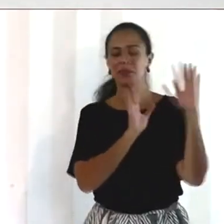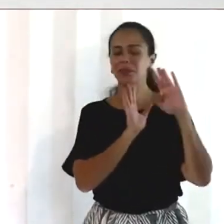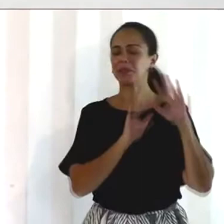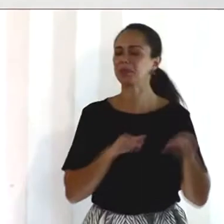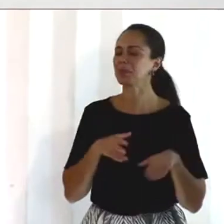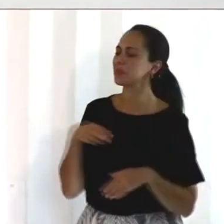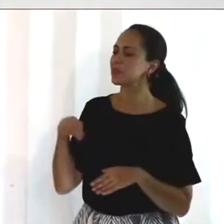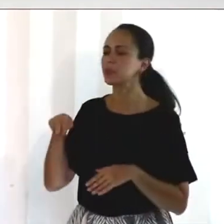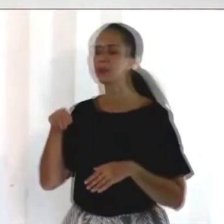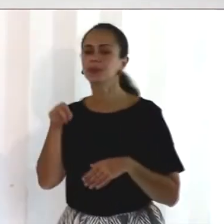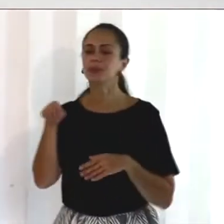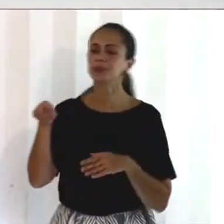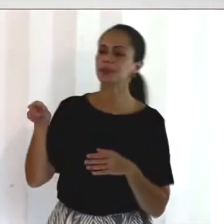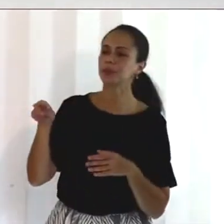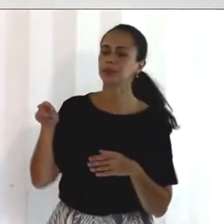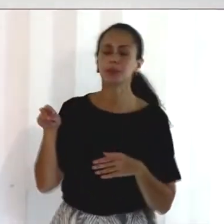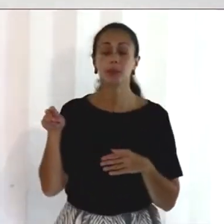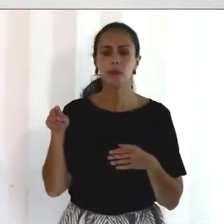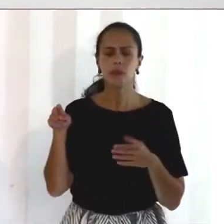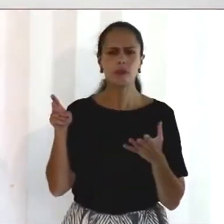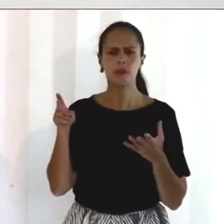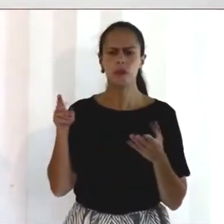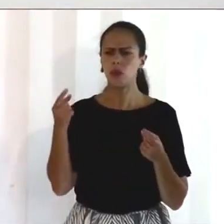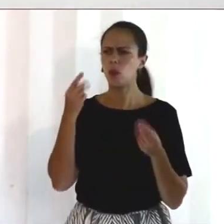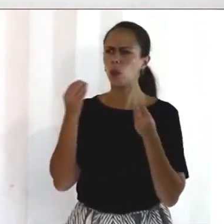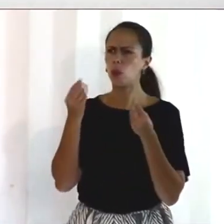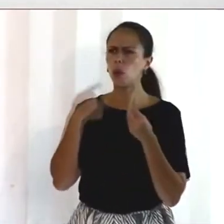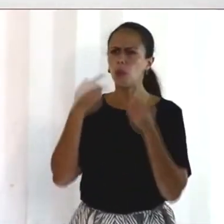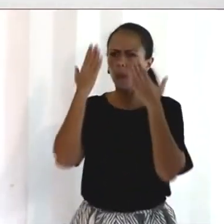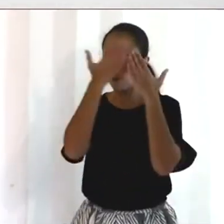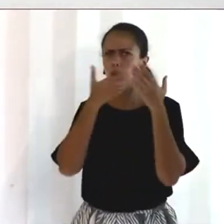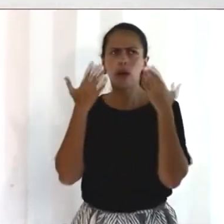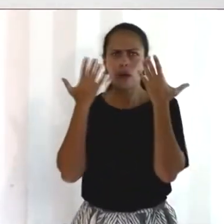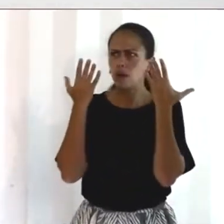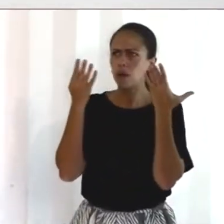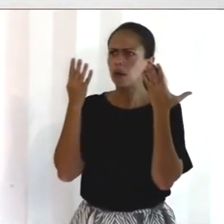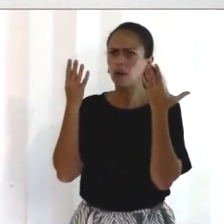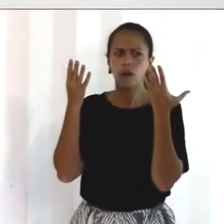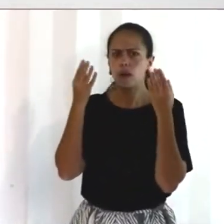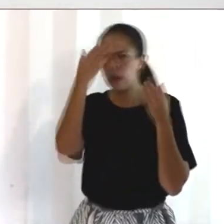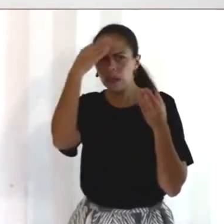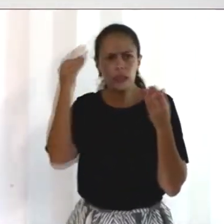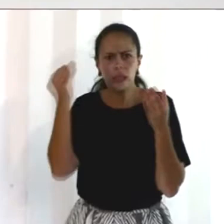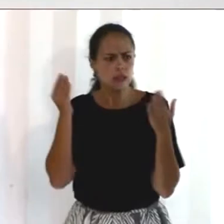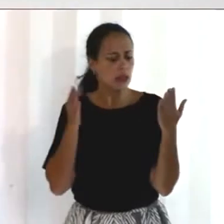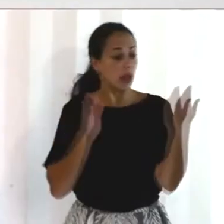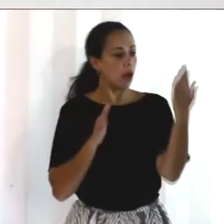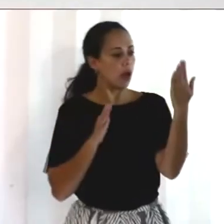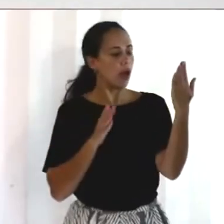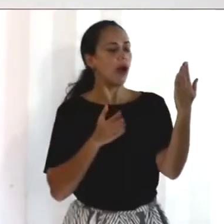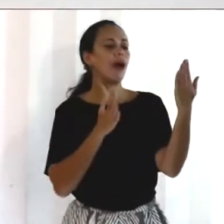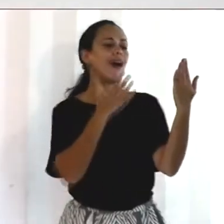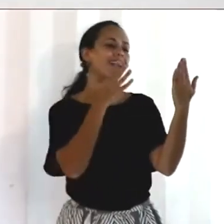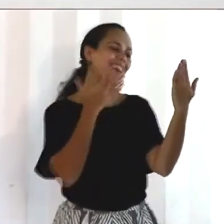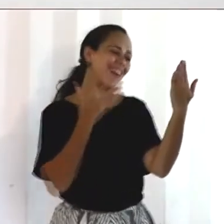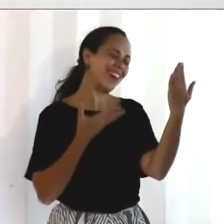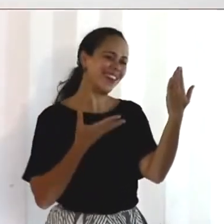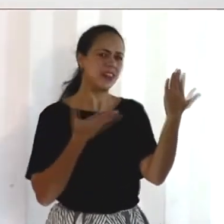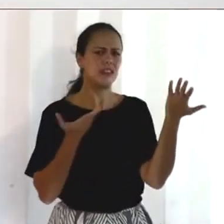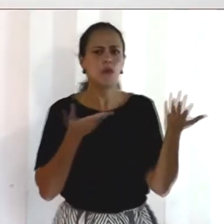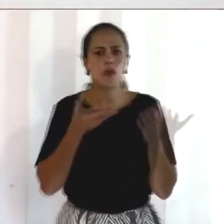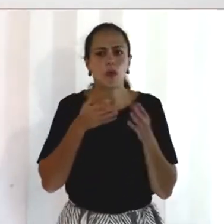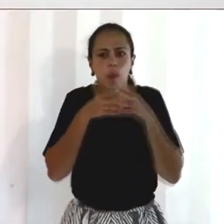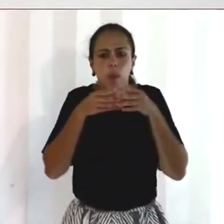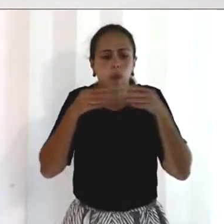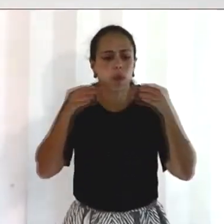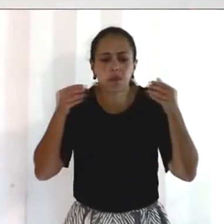polido. Então você chegava em frente ao espelho e você no máximo via um vulto. Depois apareceu o vidro,